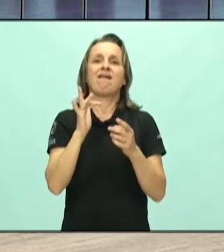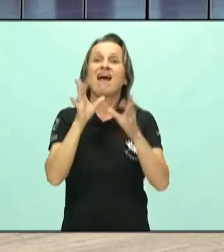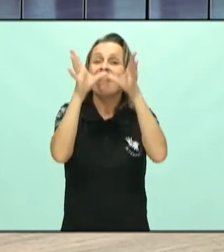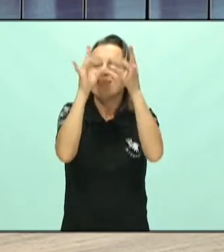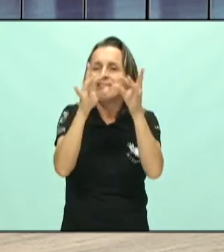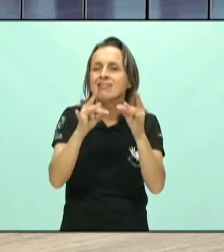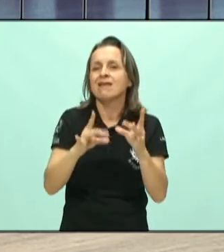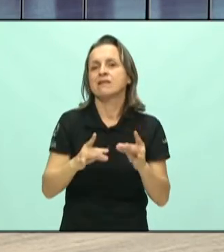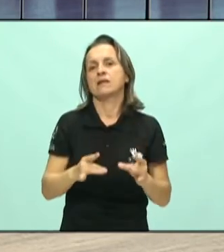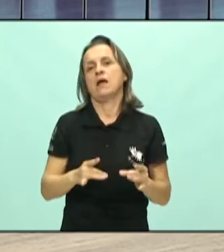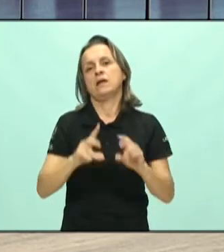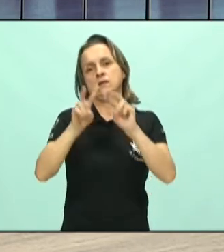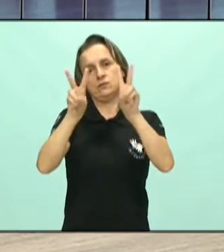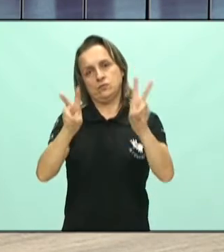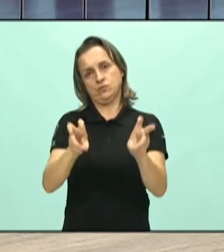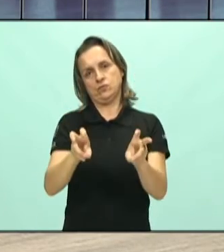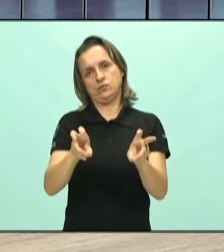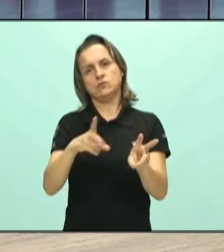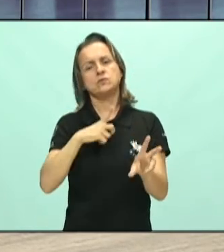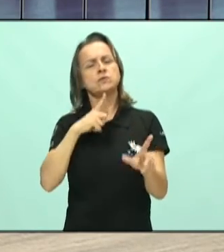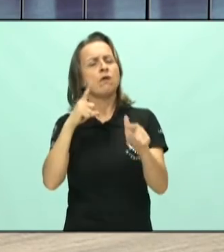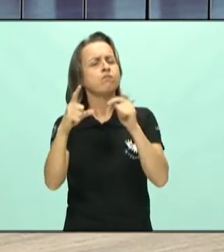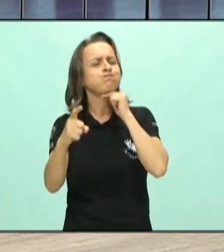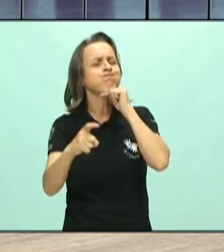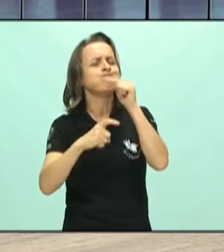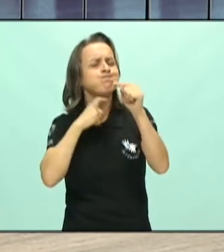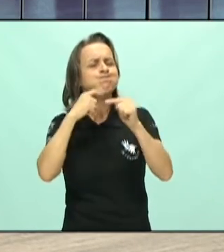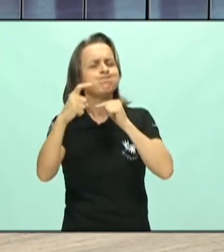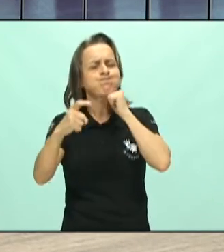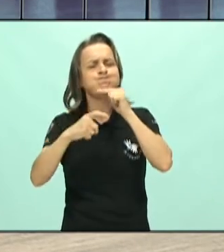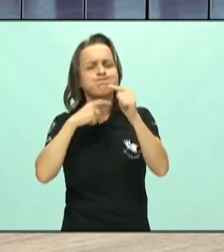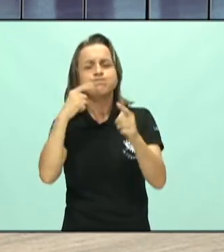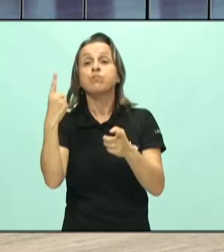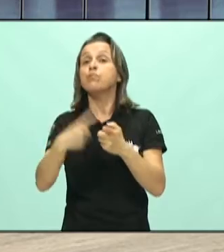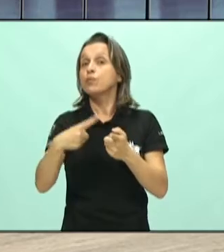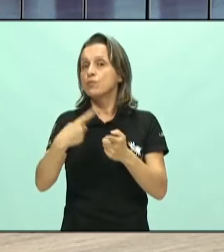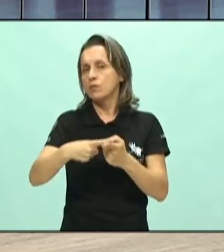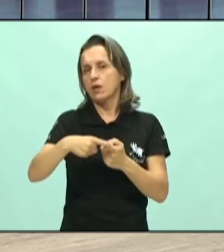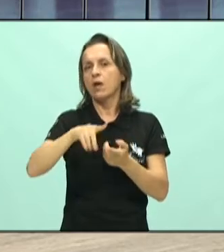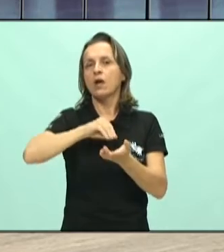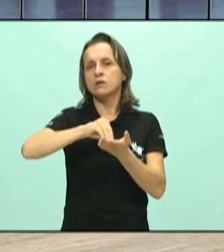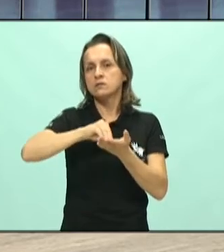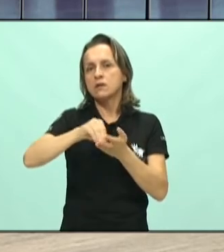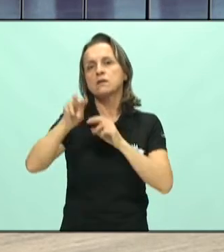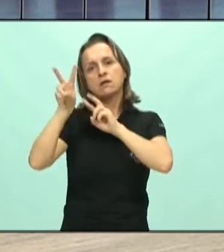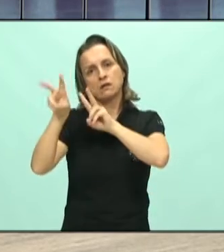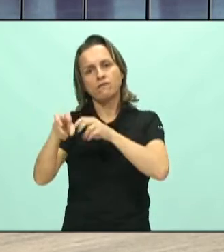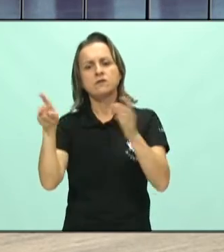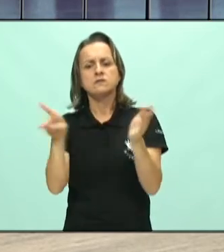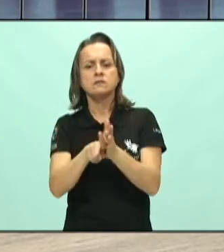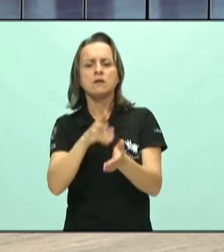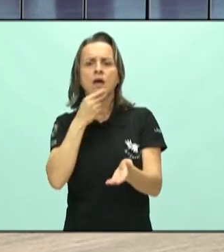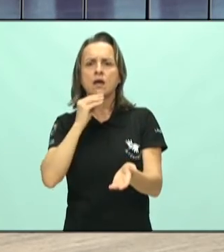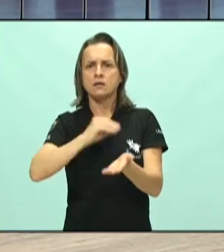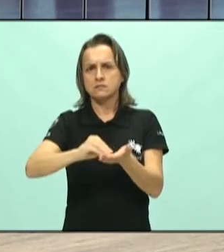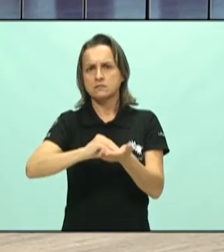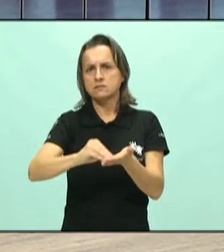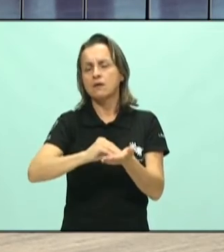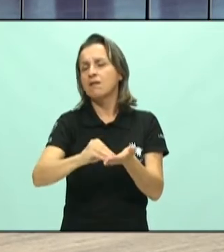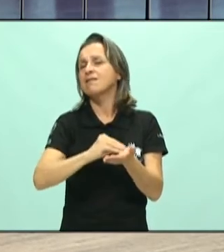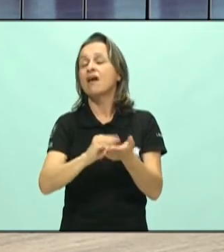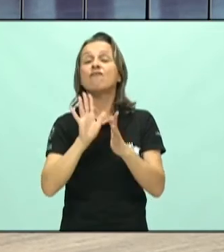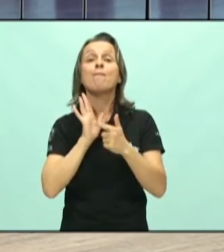dúvidas, principalmente porque a Secretaria da Fazenda, o próprio secretário, ele estava vendendo uma situação